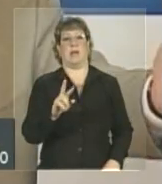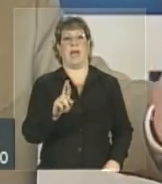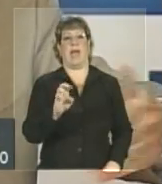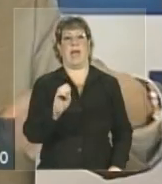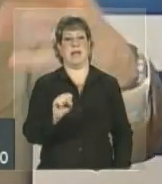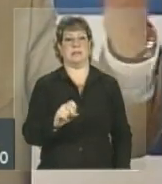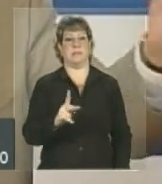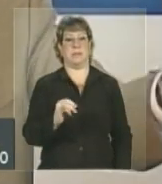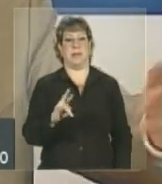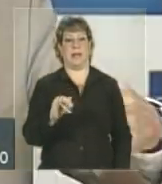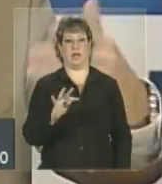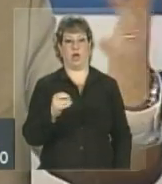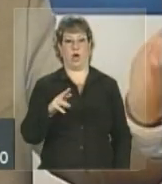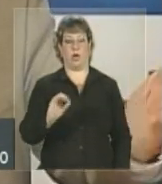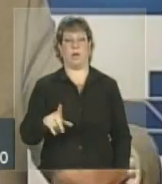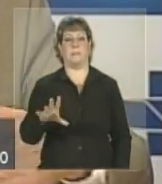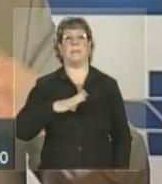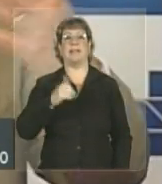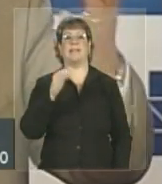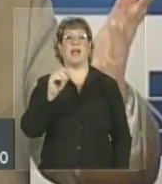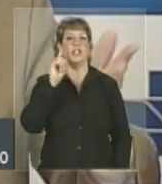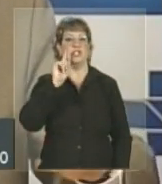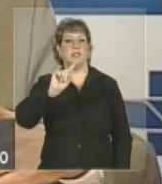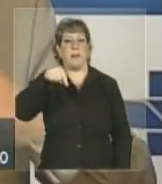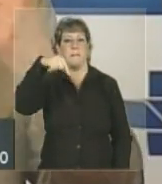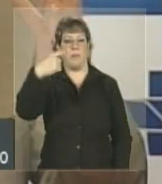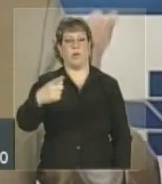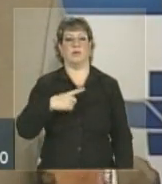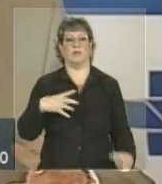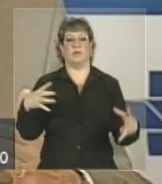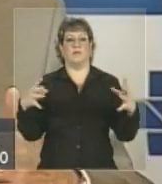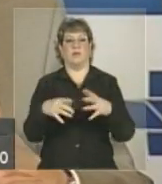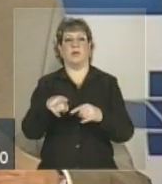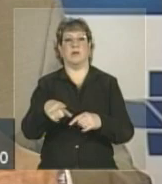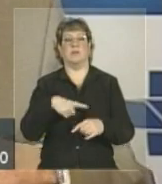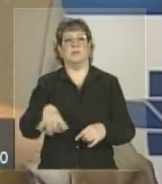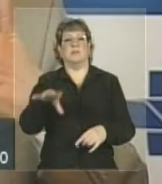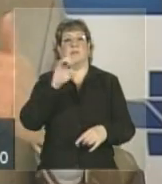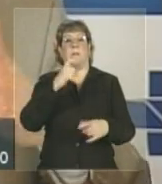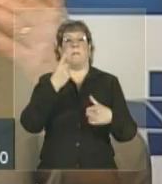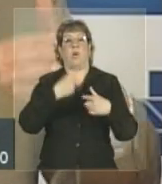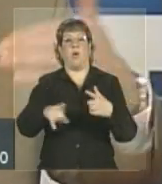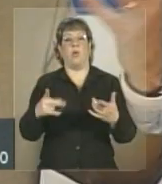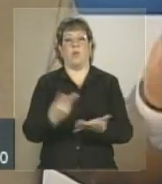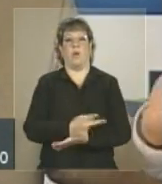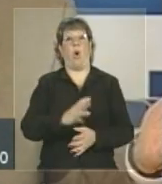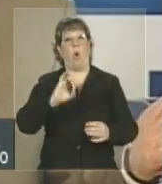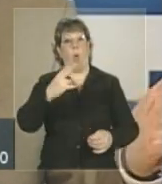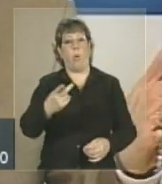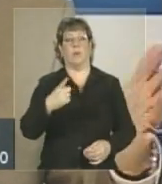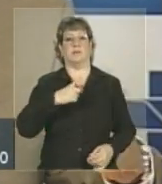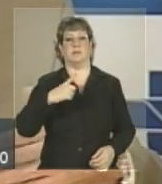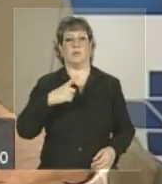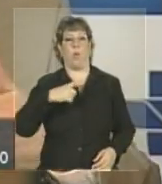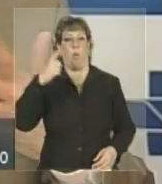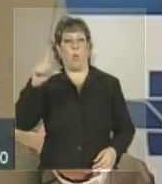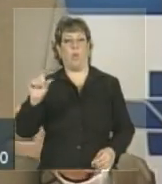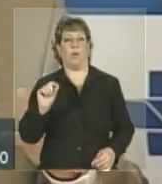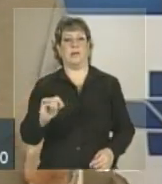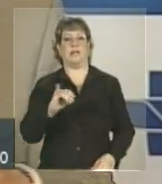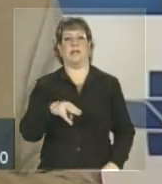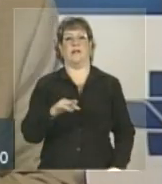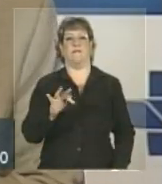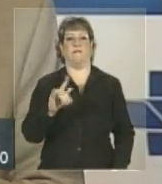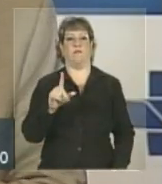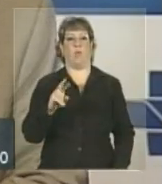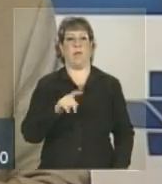mas 10 dias depois entra em contato com o vírus sincicial respiratório, ou mesmo a outra cepa da influenza, e pode